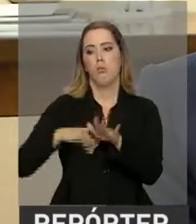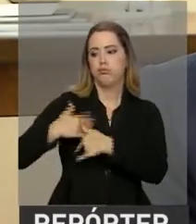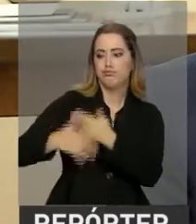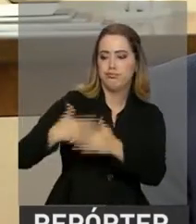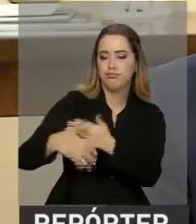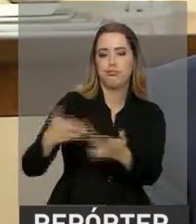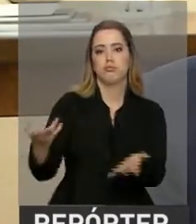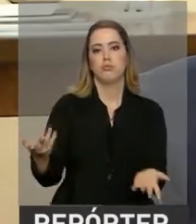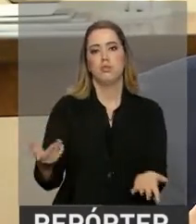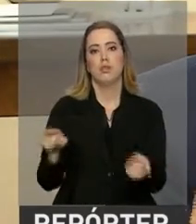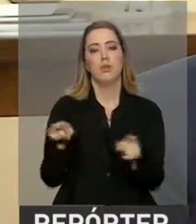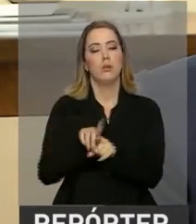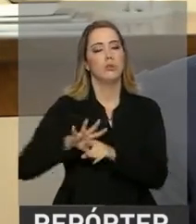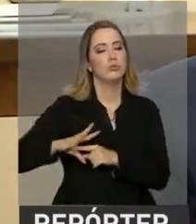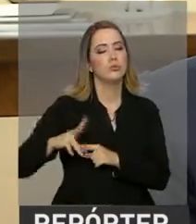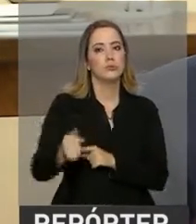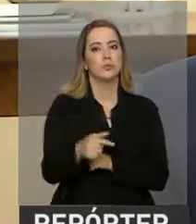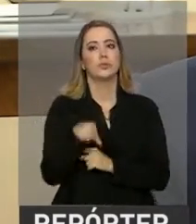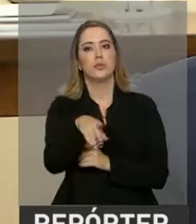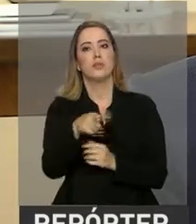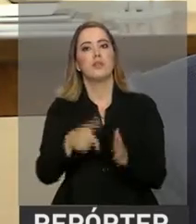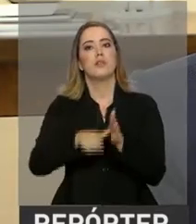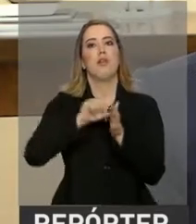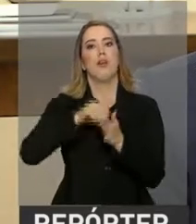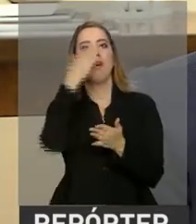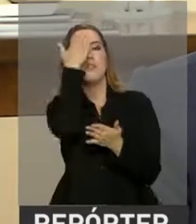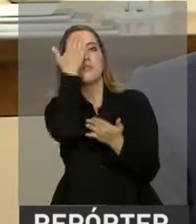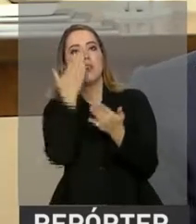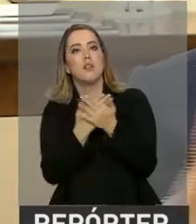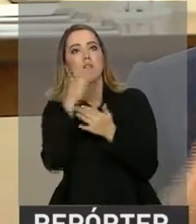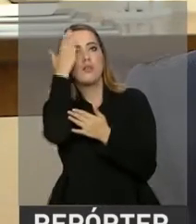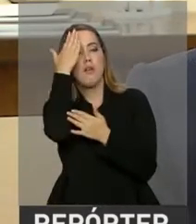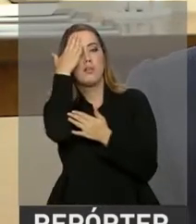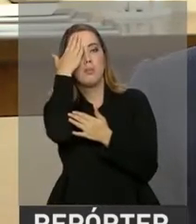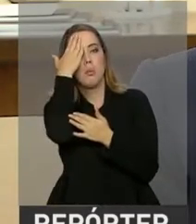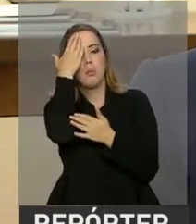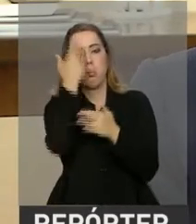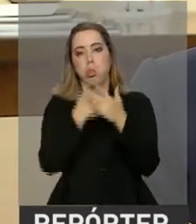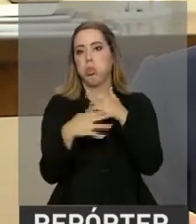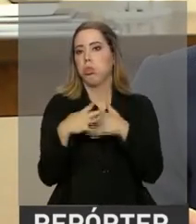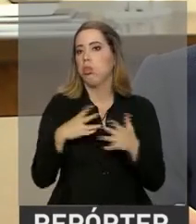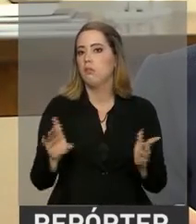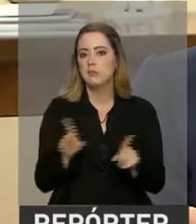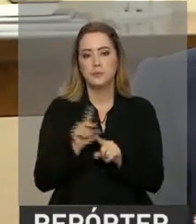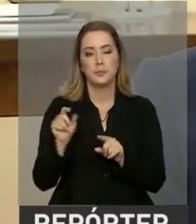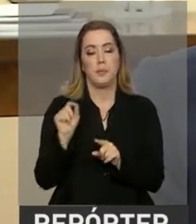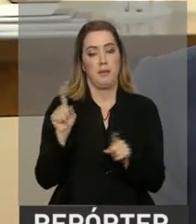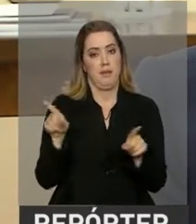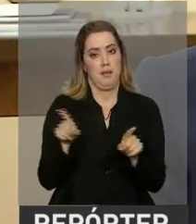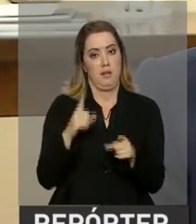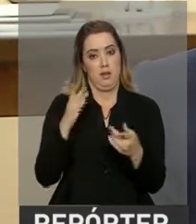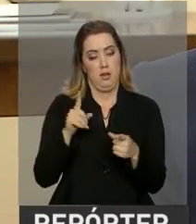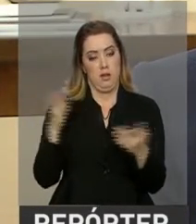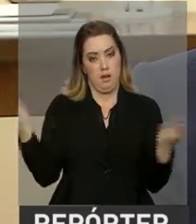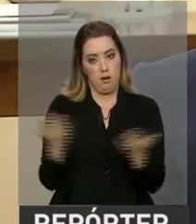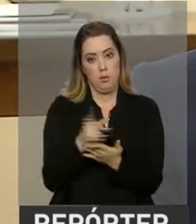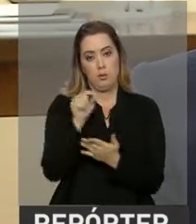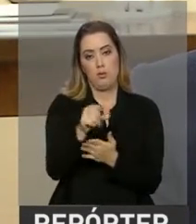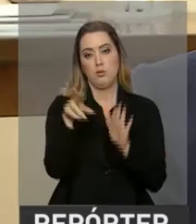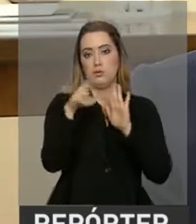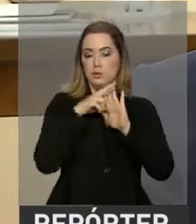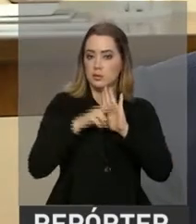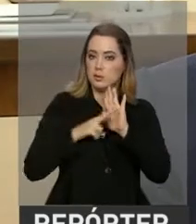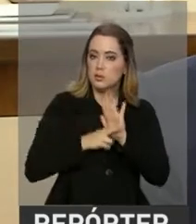é tudo que você acreditava em tudo que você tinha combinado com o próprio governo agora as medidas